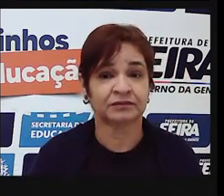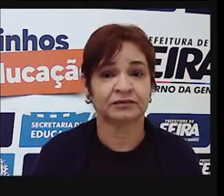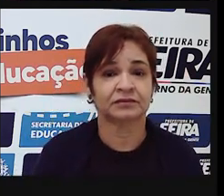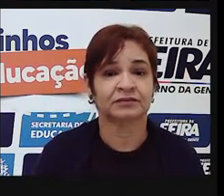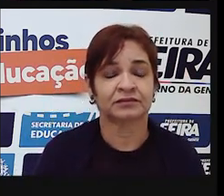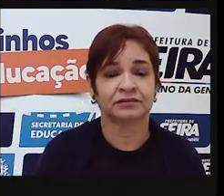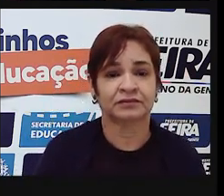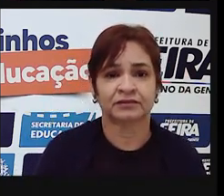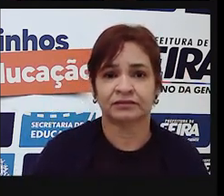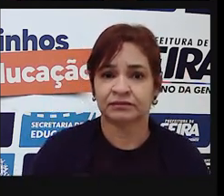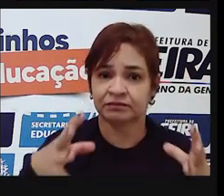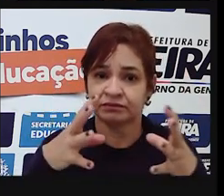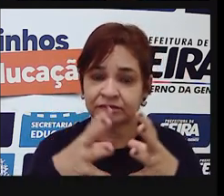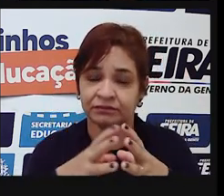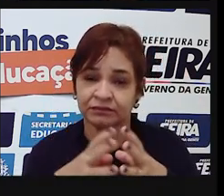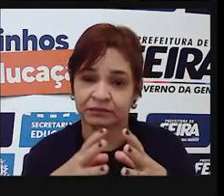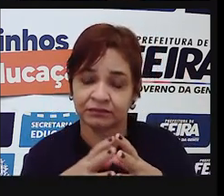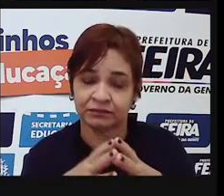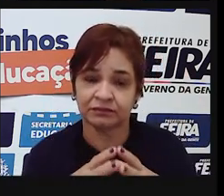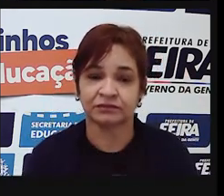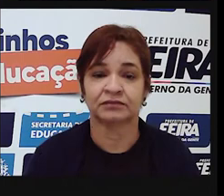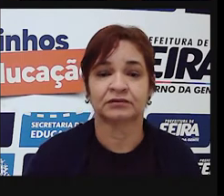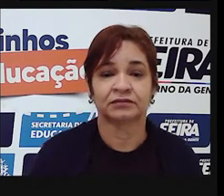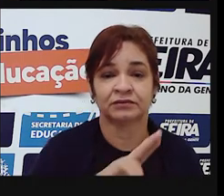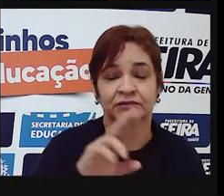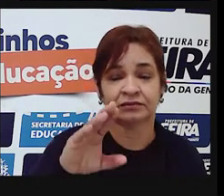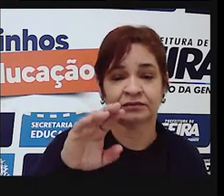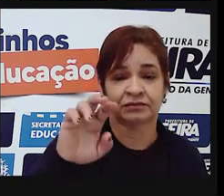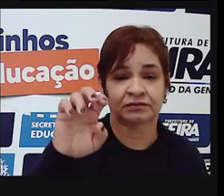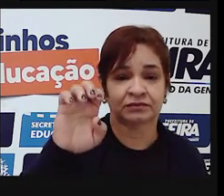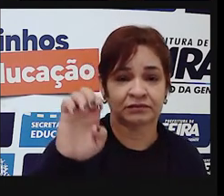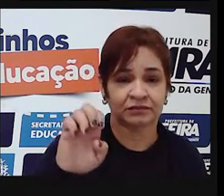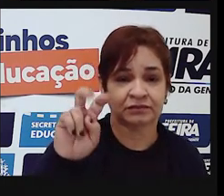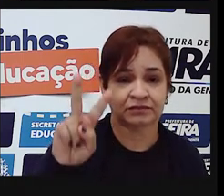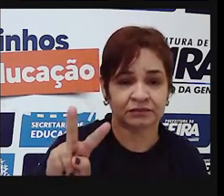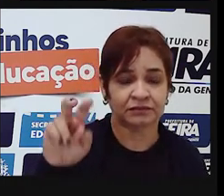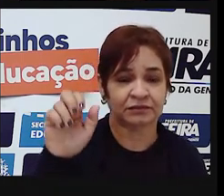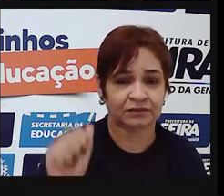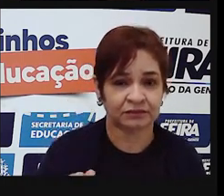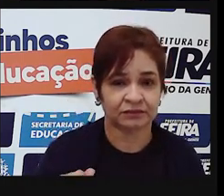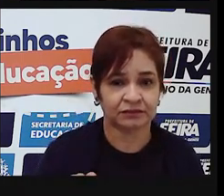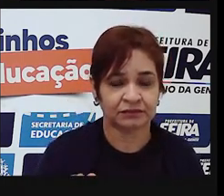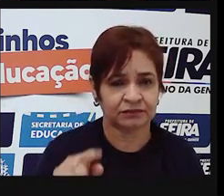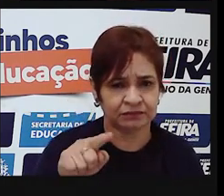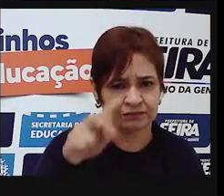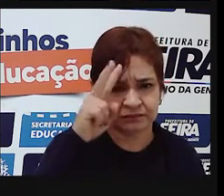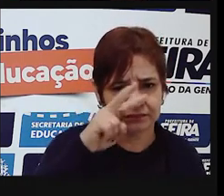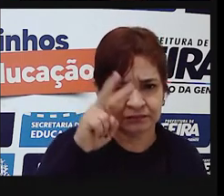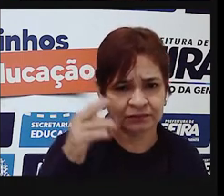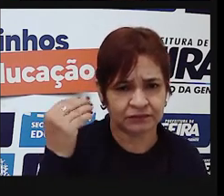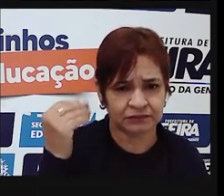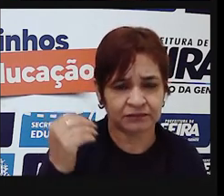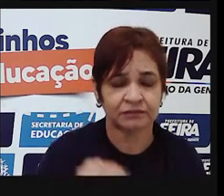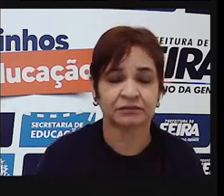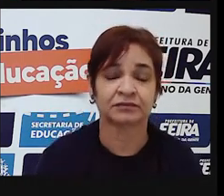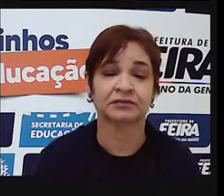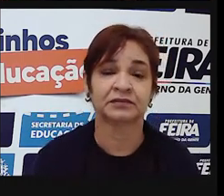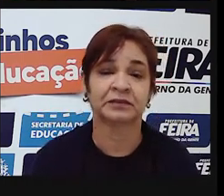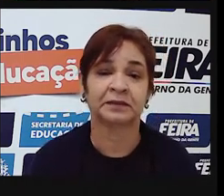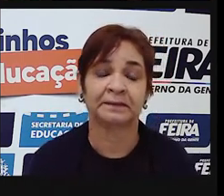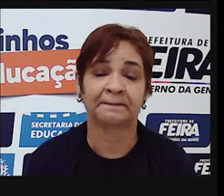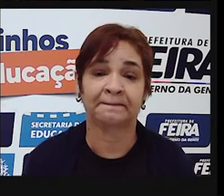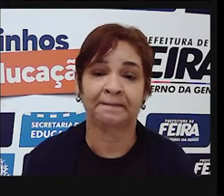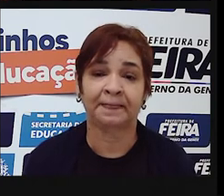Eva. Será que vocês lembravam disso? Conheciam isso? É. Seu nome